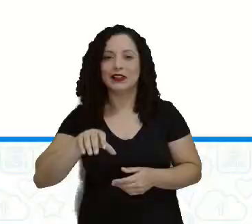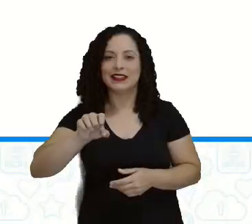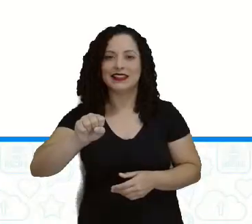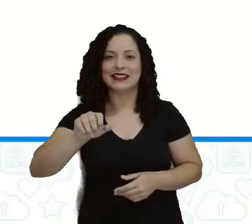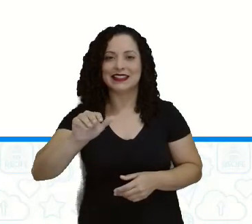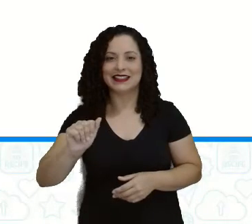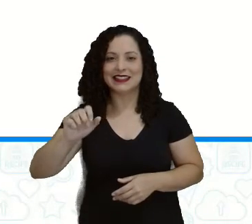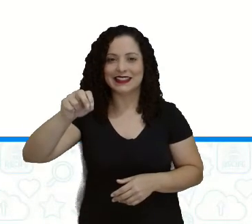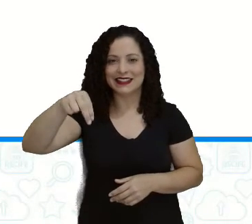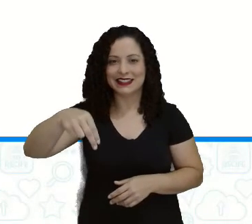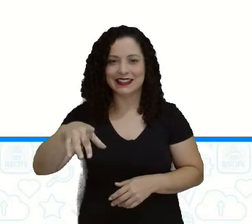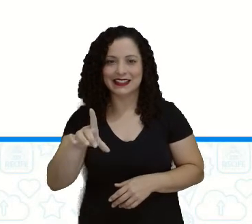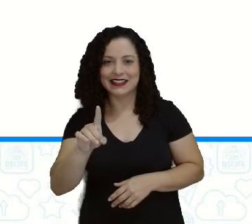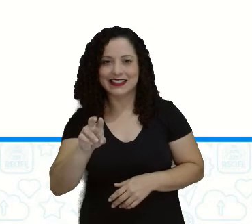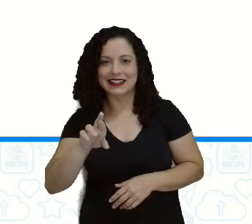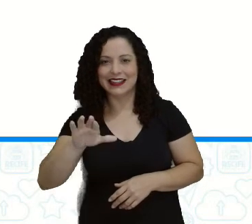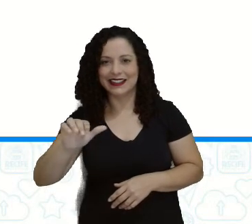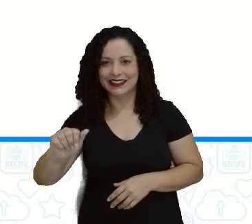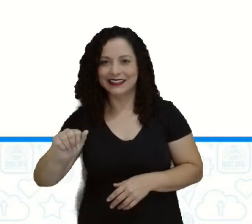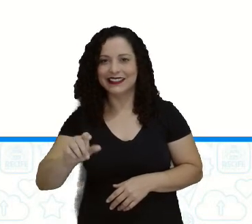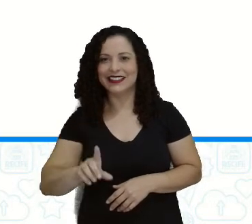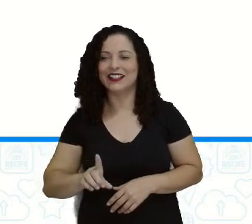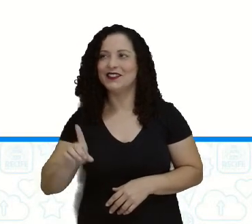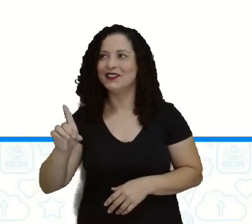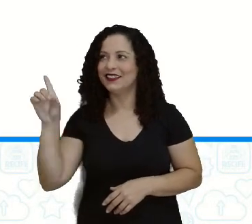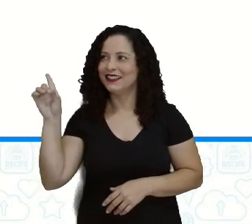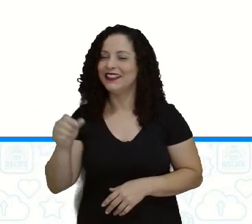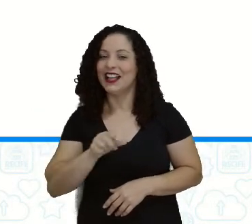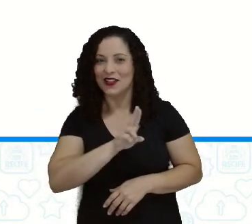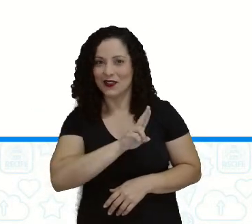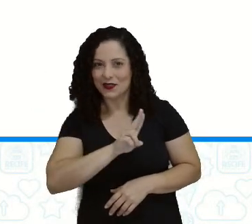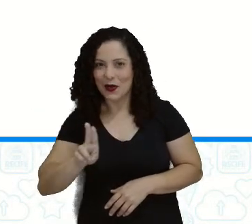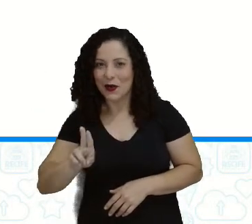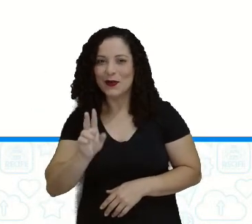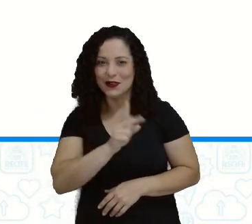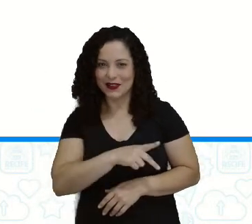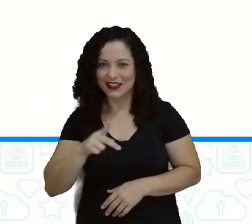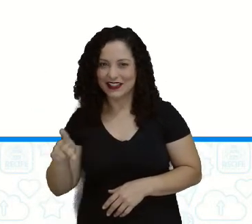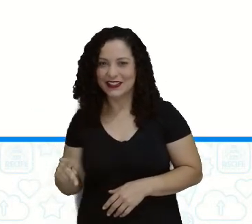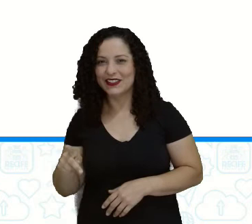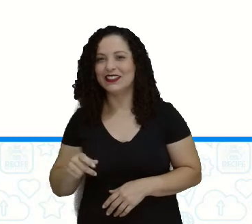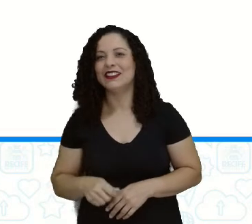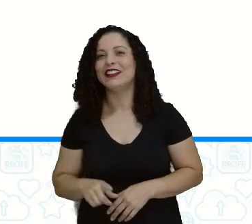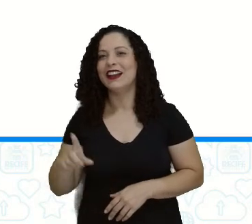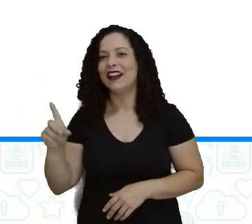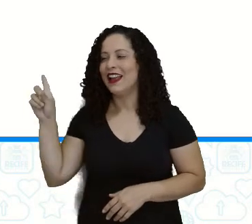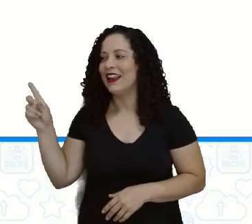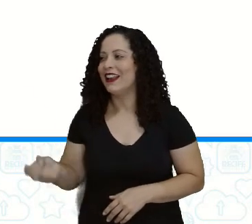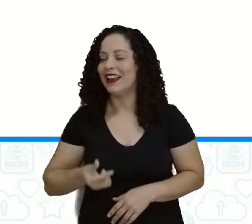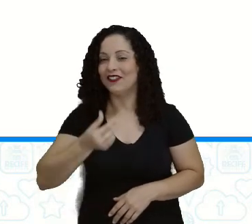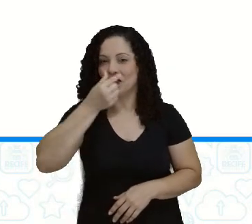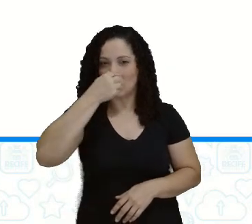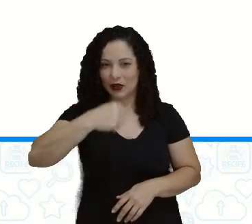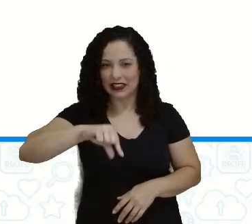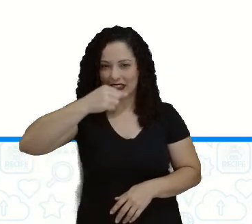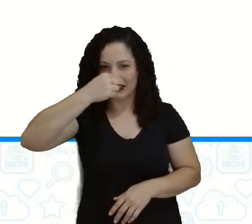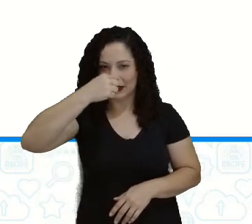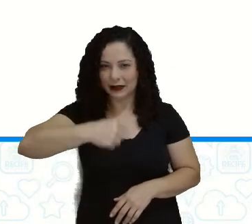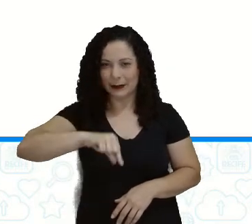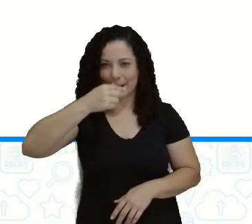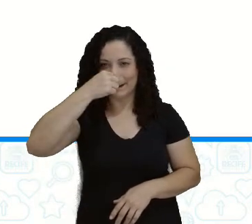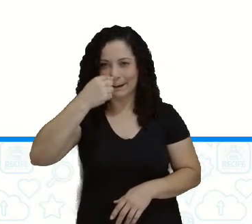Sandra, olha, professora Sandra, você foi contemplada no probleminha. Sandra ficou